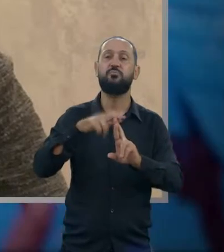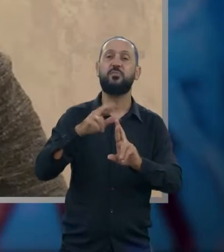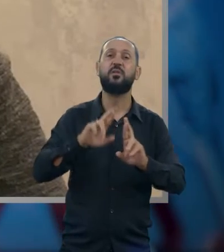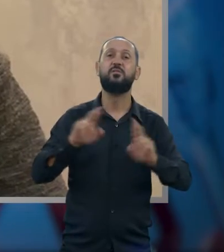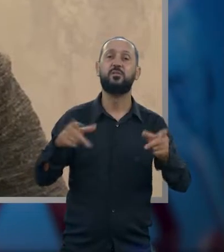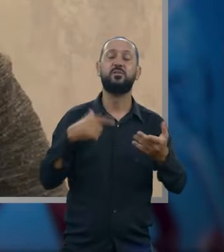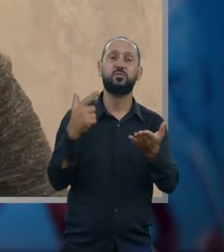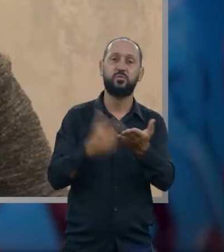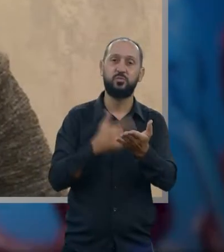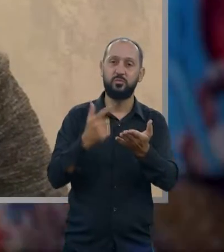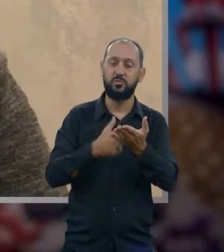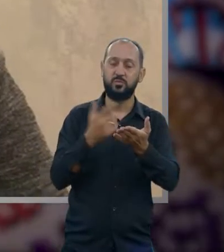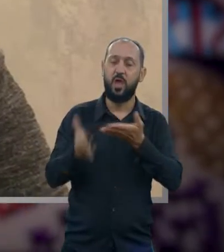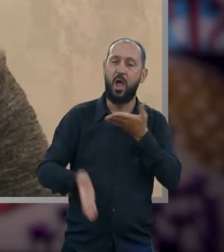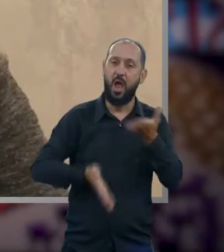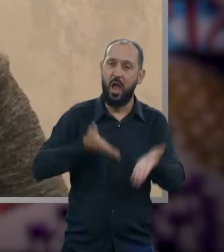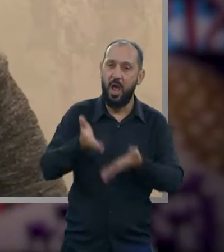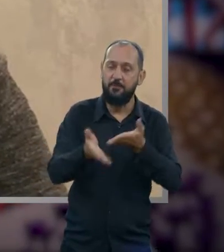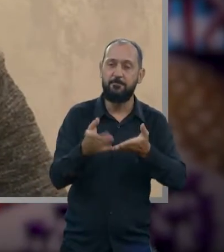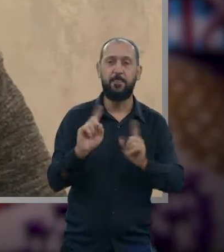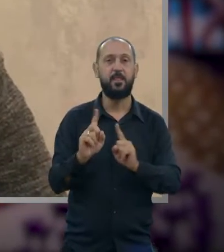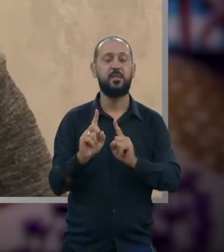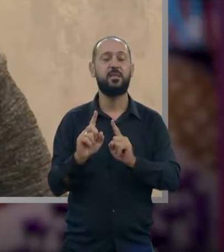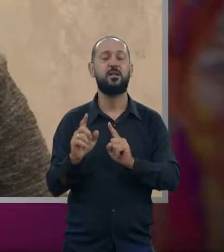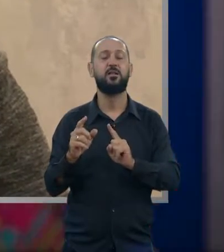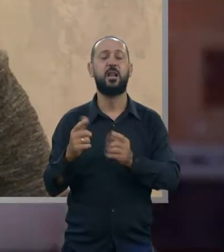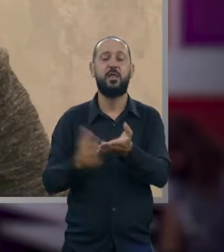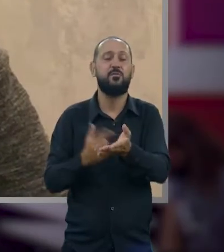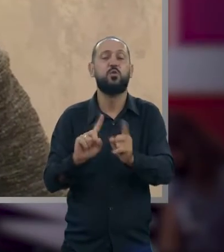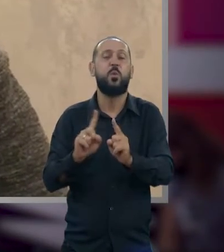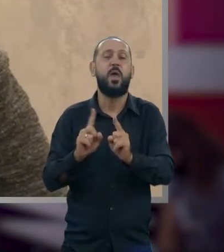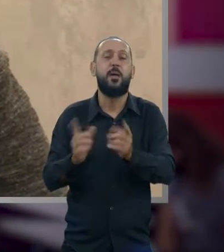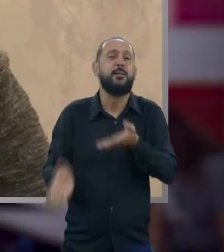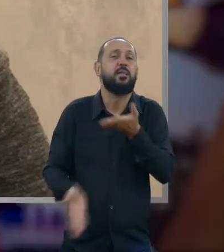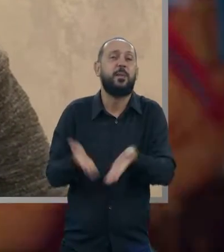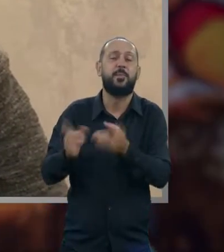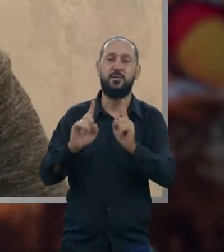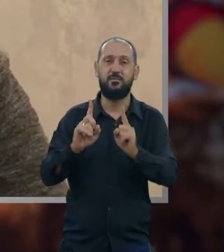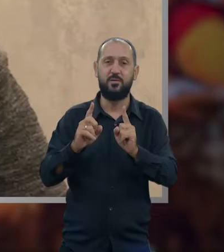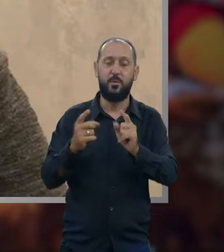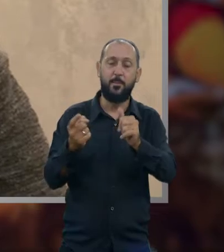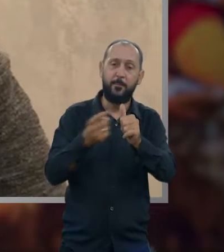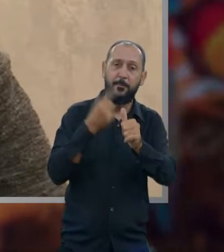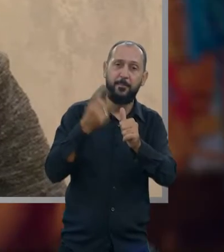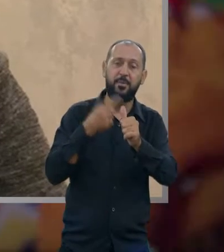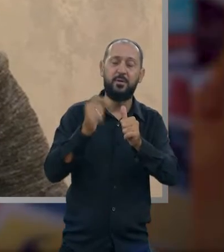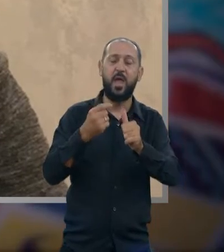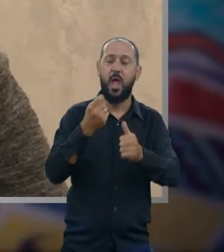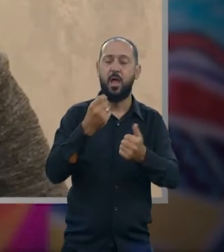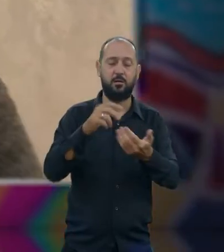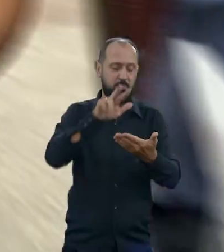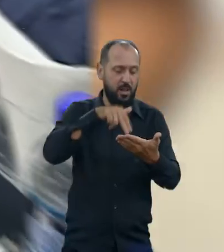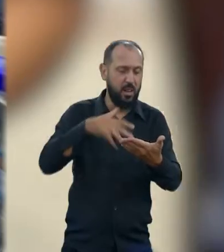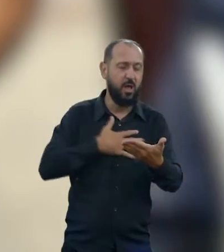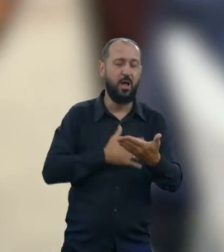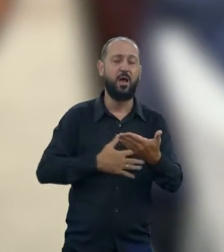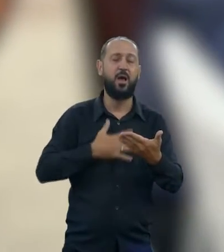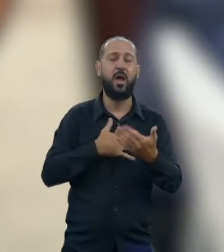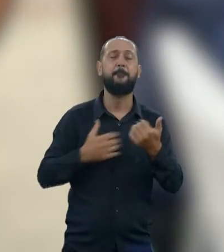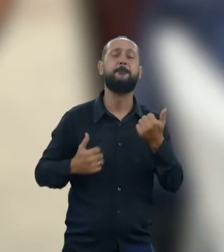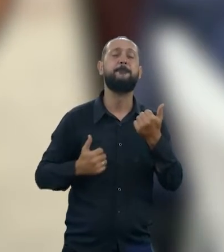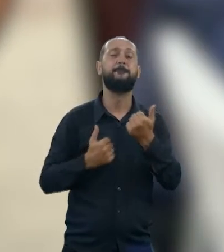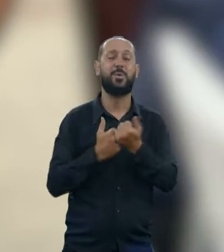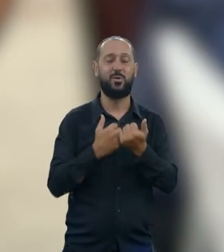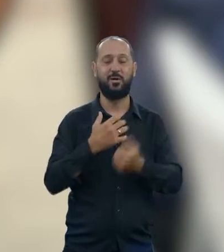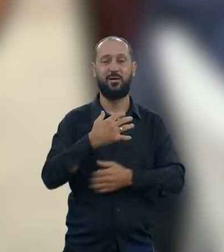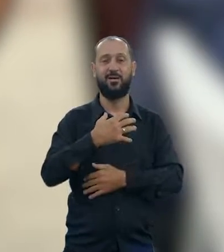livros psicoterapêuticos e aqueles que não são psicoterapêuticos, os primeiros eles são voltados para o bem-estar, apoio emocional, para